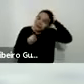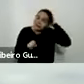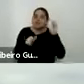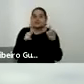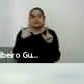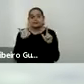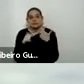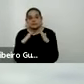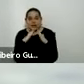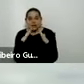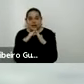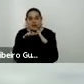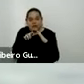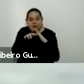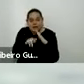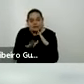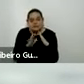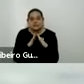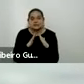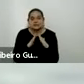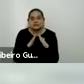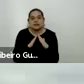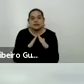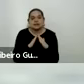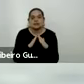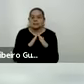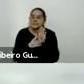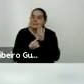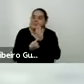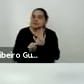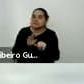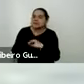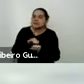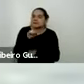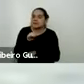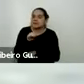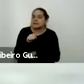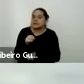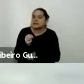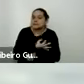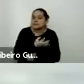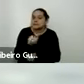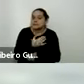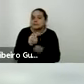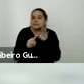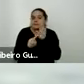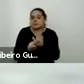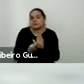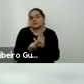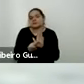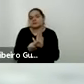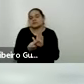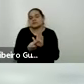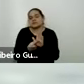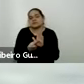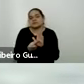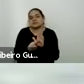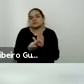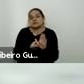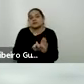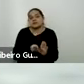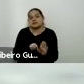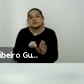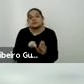ele passa a constituir aí mais um indicador que mostra essa fotografia, mas a gente vai melhorando